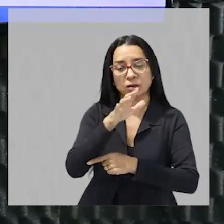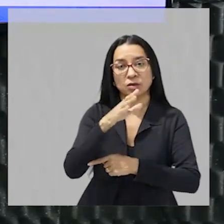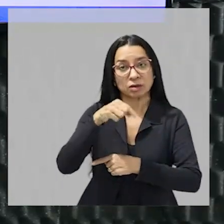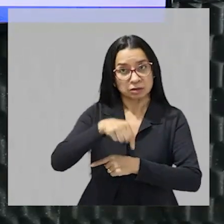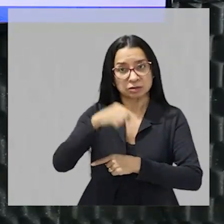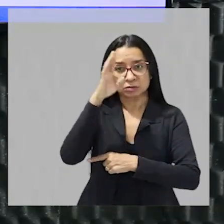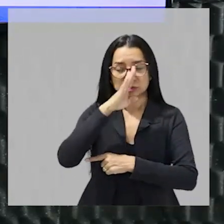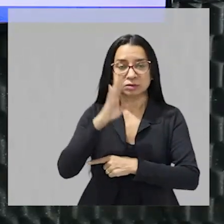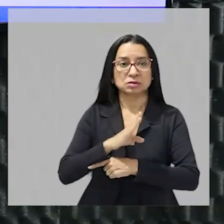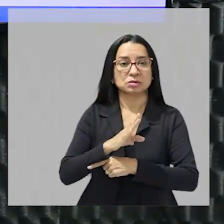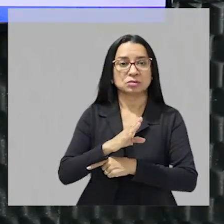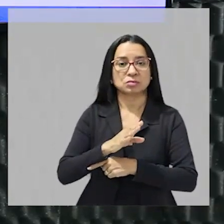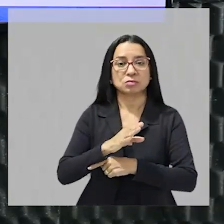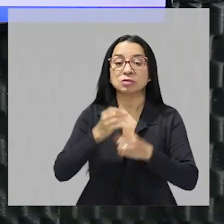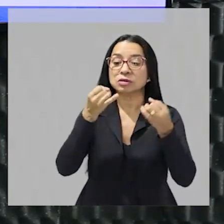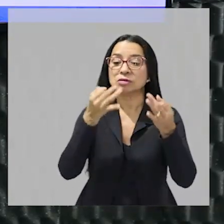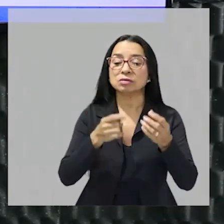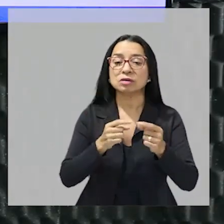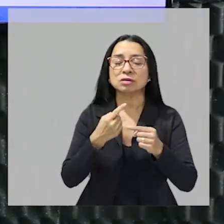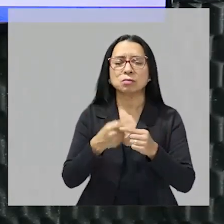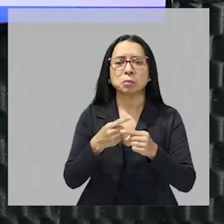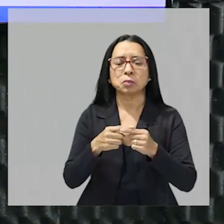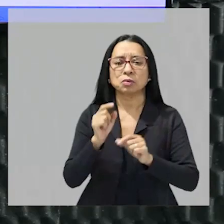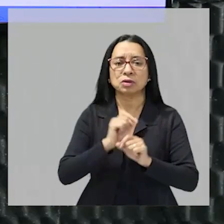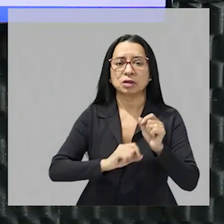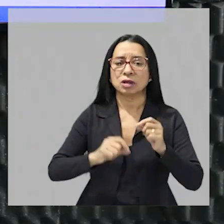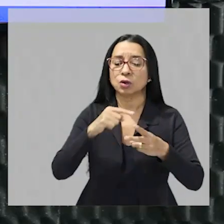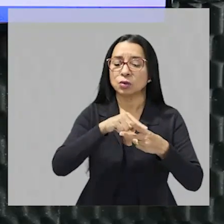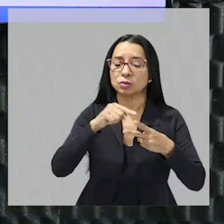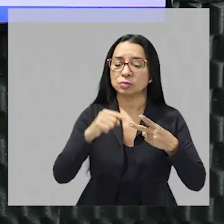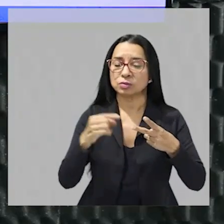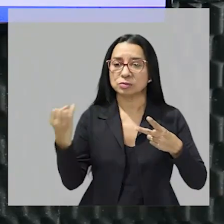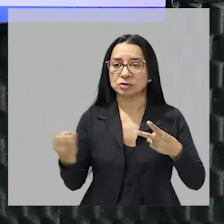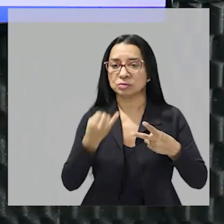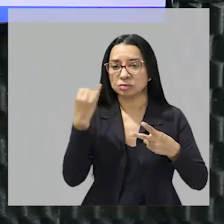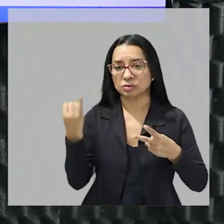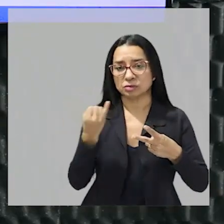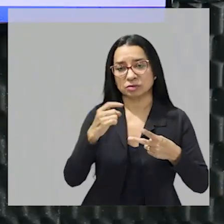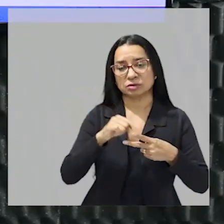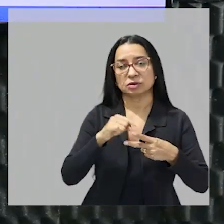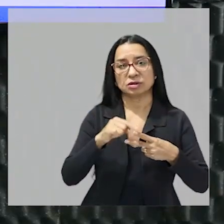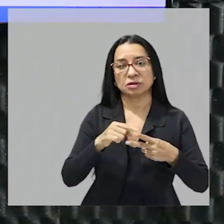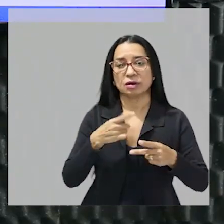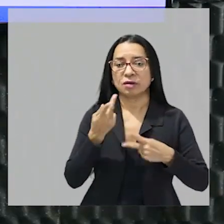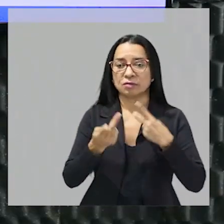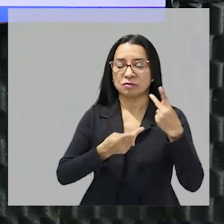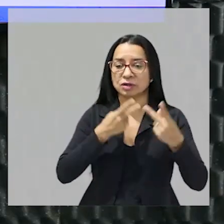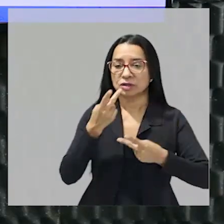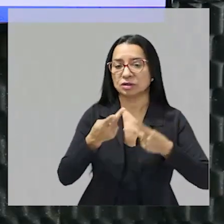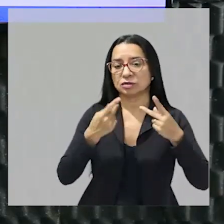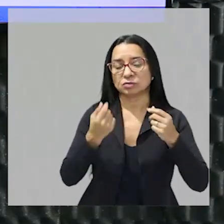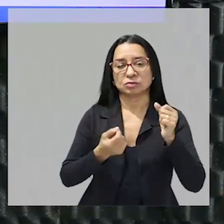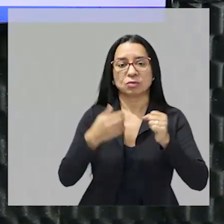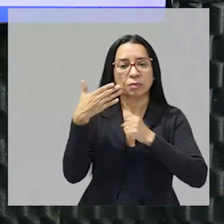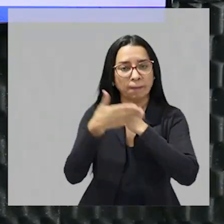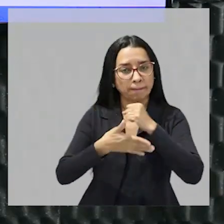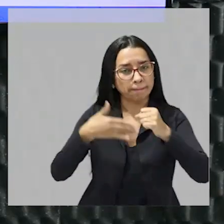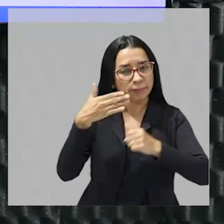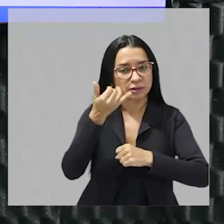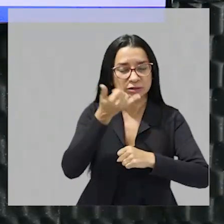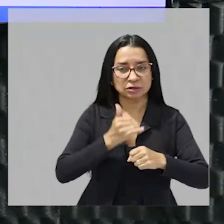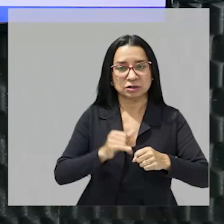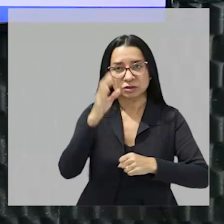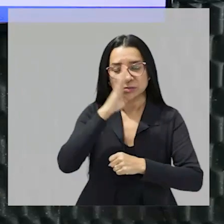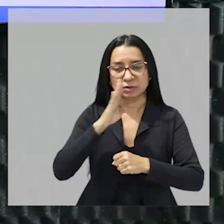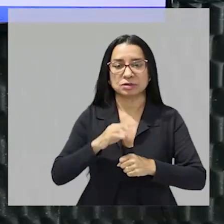quê? Galerinha, 2 pontos importantes. Aí nós vamos falar um pouco sobre a matriz energética brasileira. Tá? O